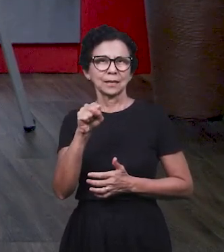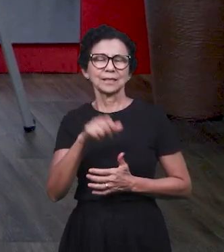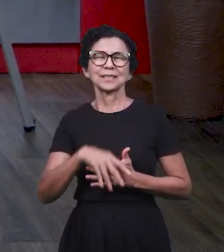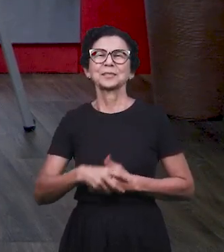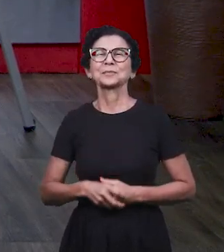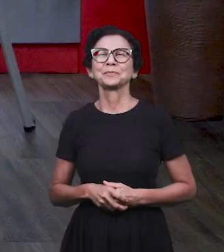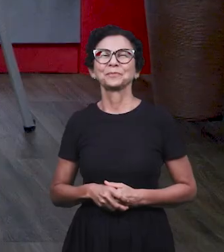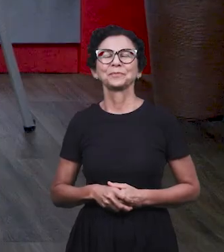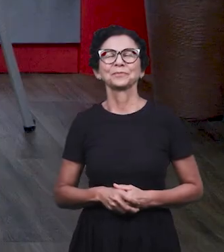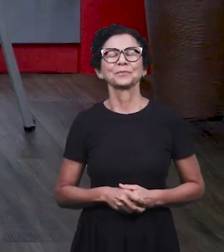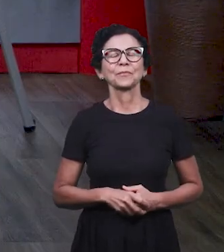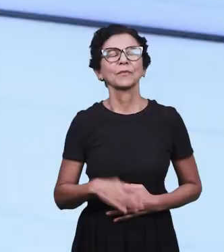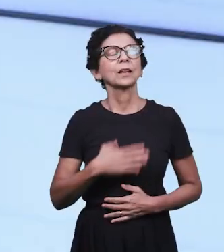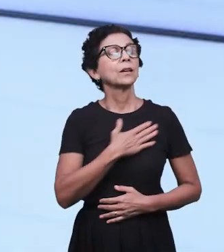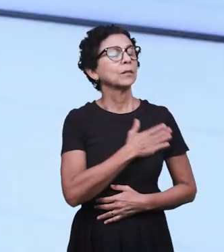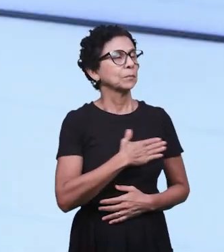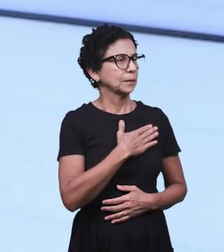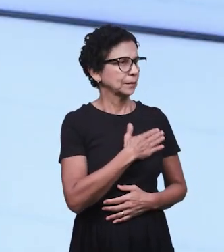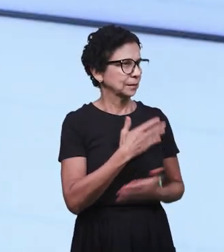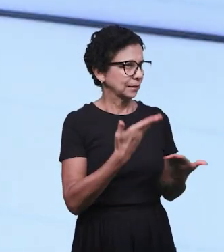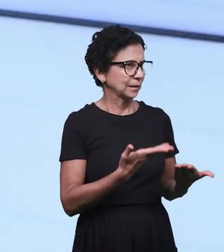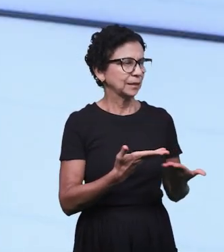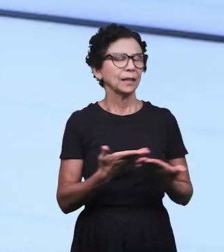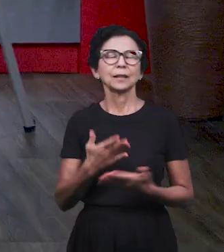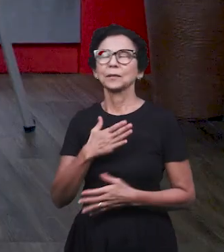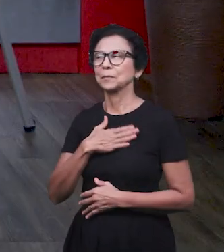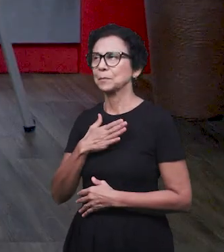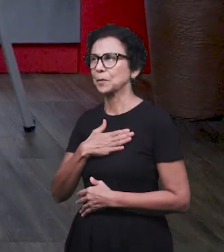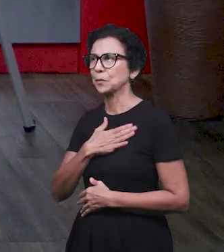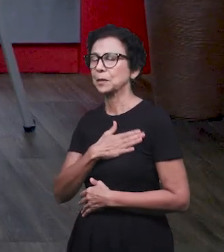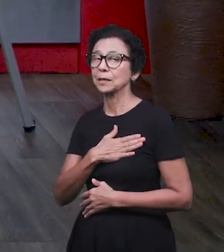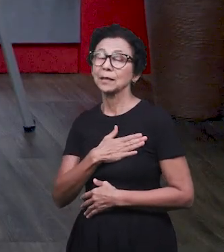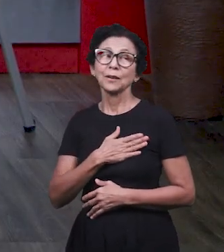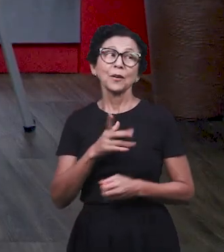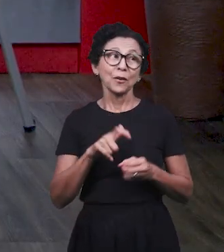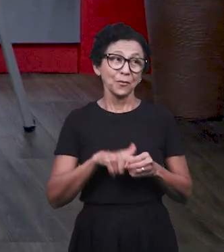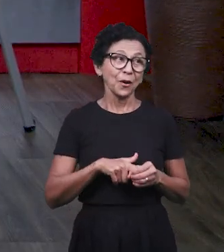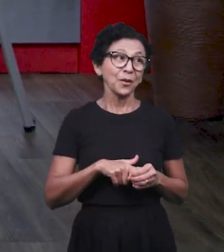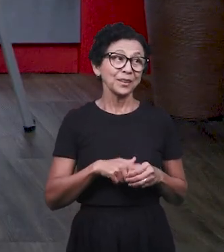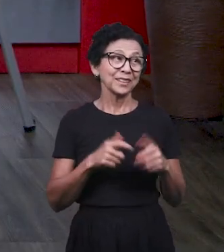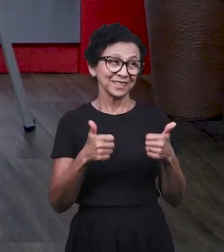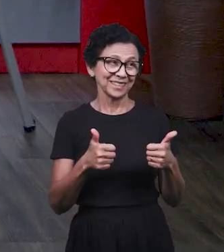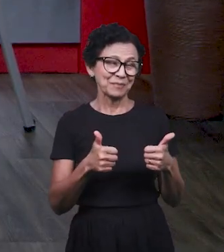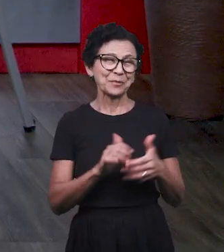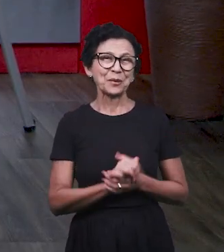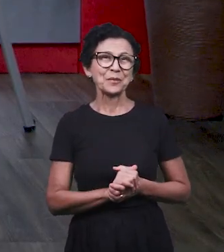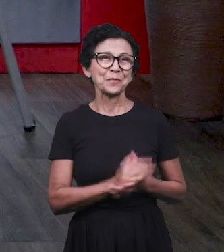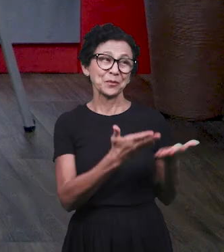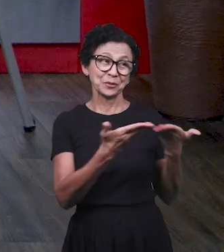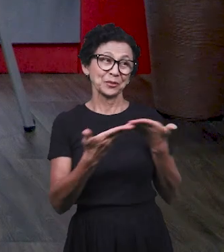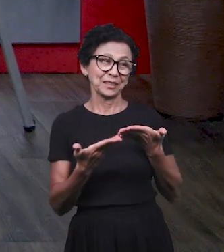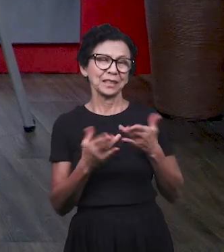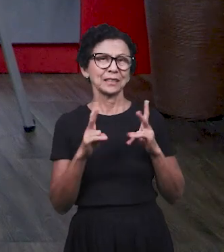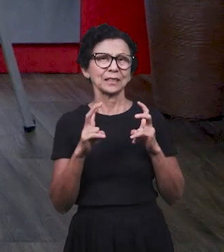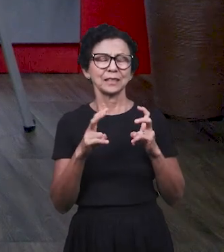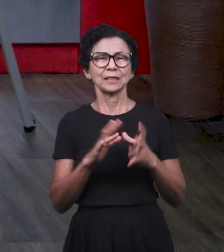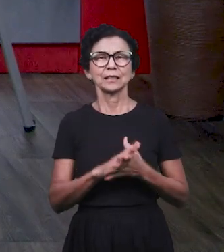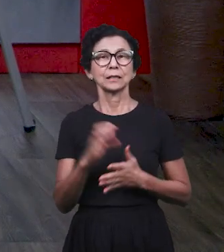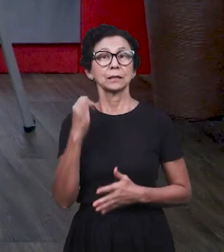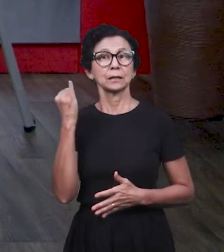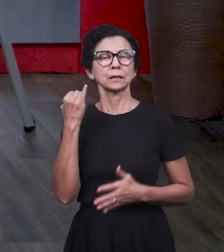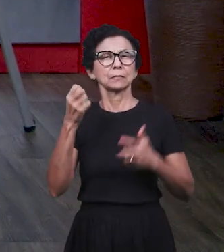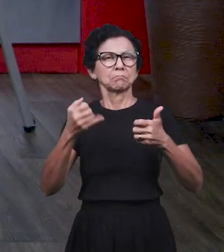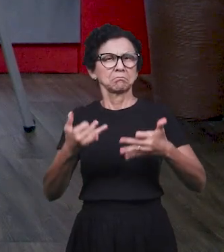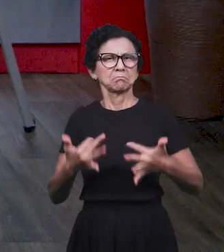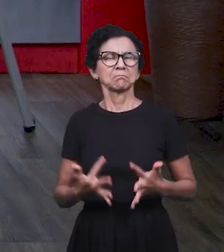aqui conosco. Prazer todo nosso. Esperamos que volte aqui mais vezes, tá bom? Amém. Certamente vai ser convidado mais vezes. O tema foi muito